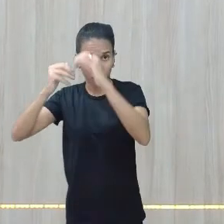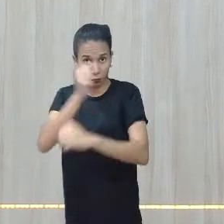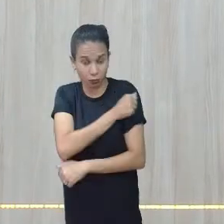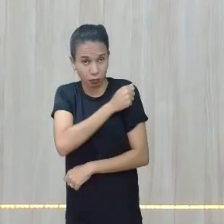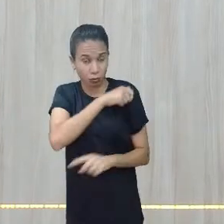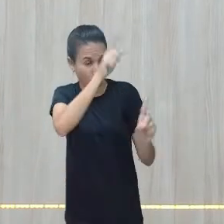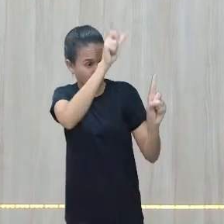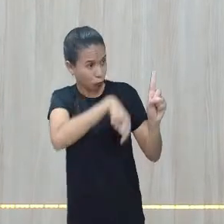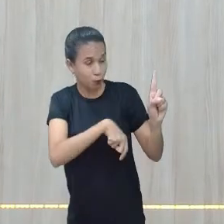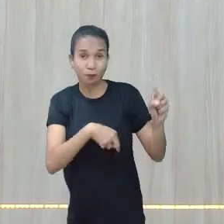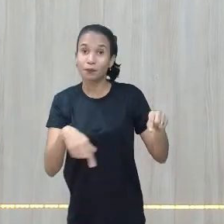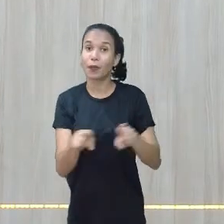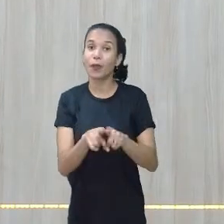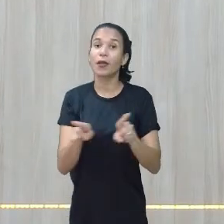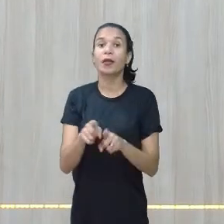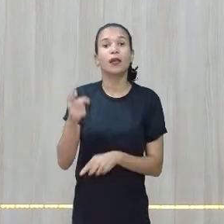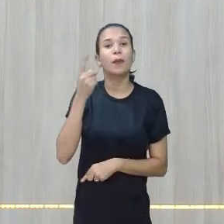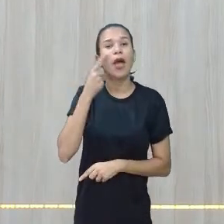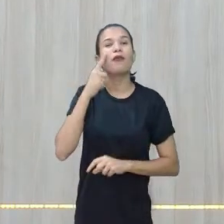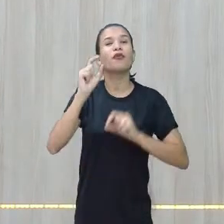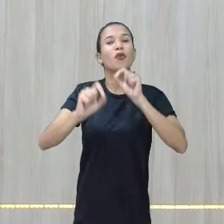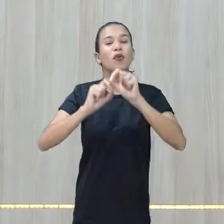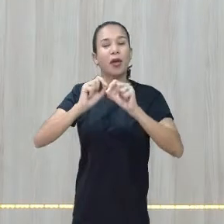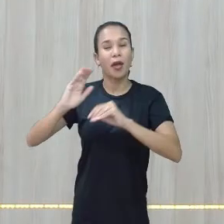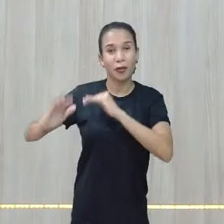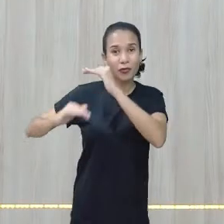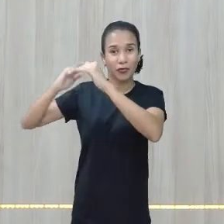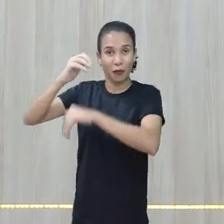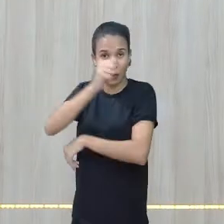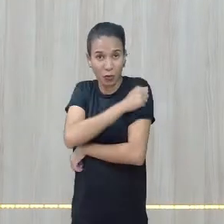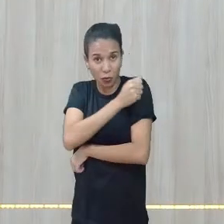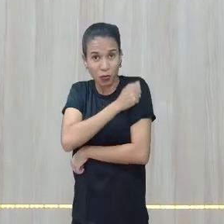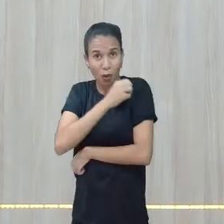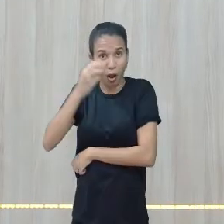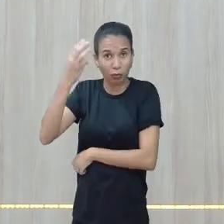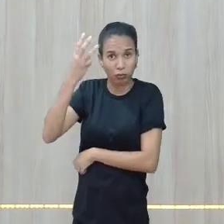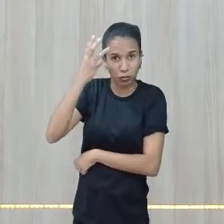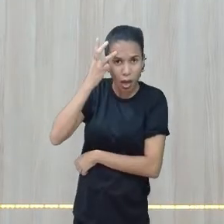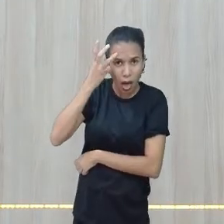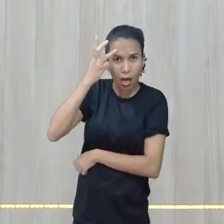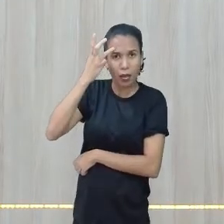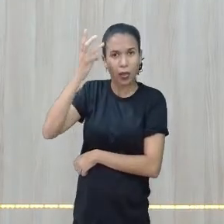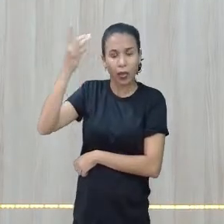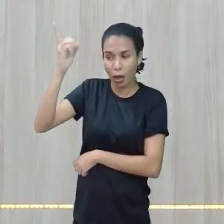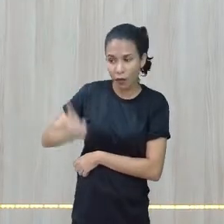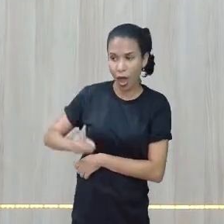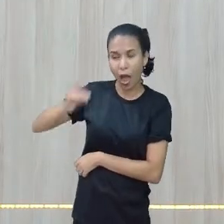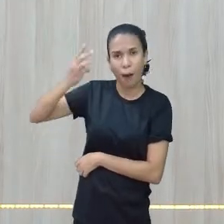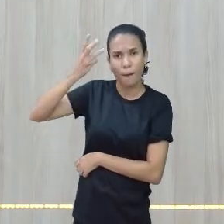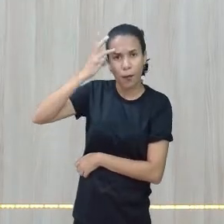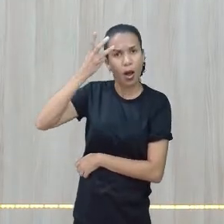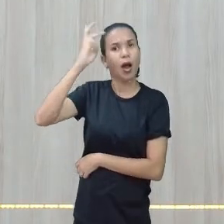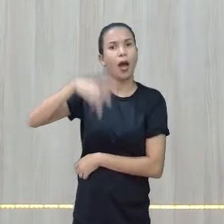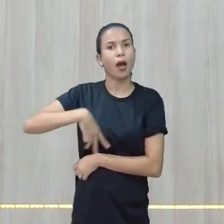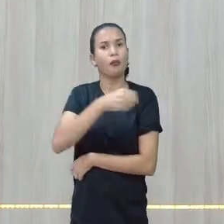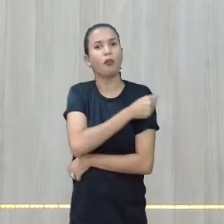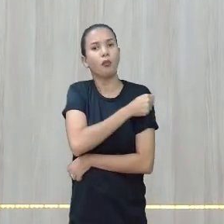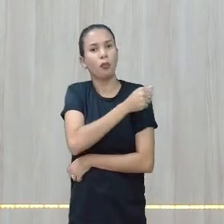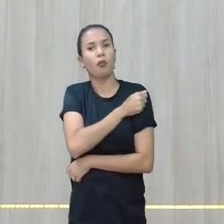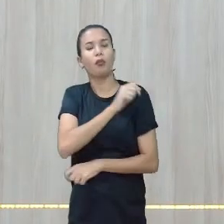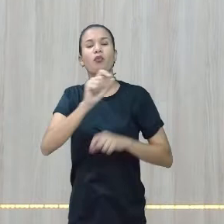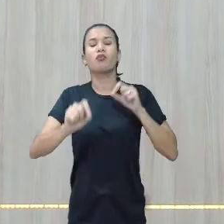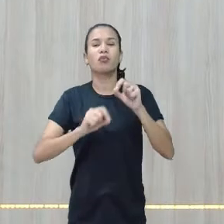estudante. A gente viu que o estudante com deficiência intelectual, é um estudante que